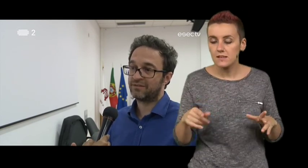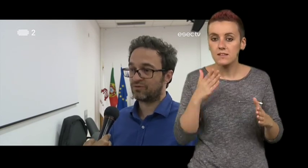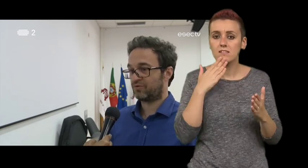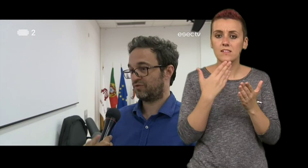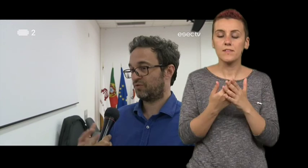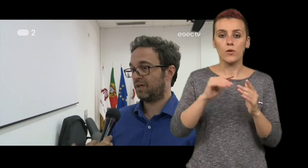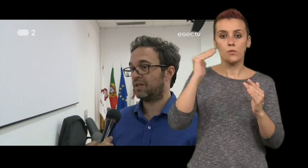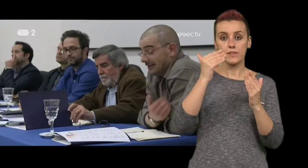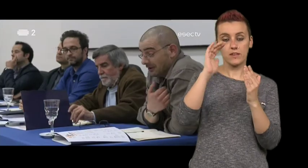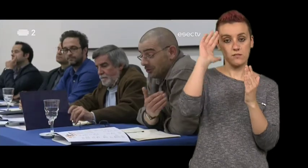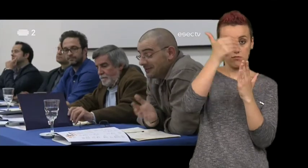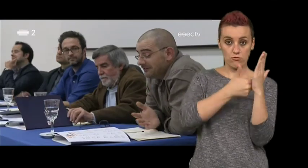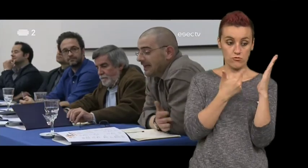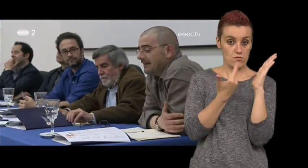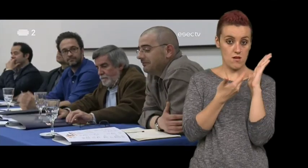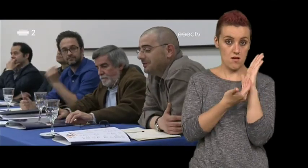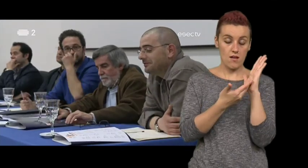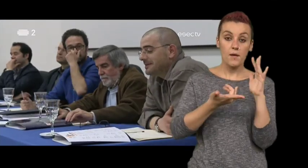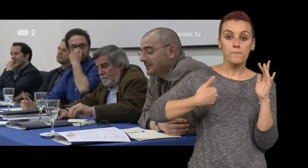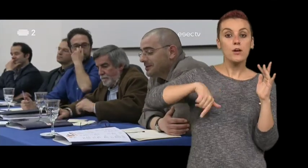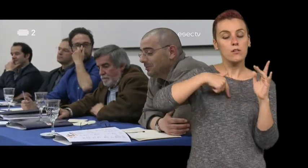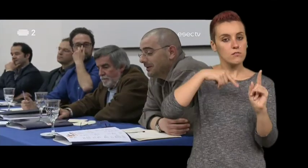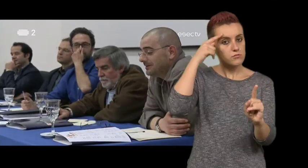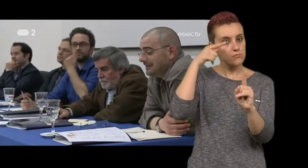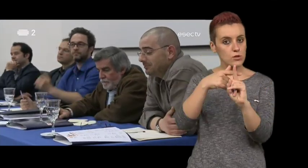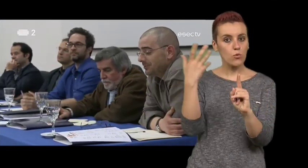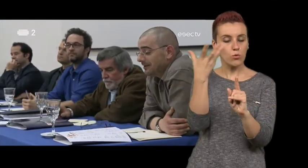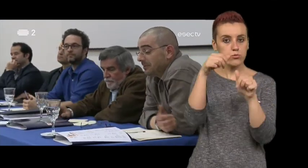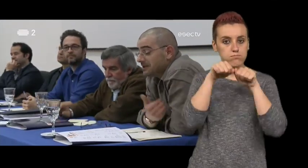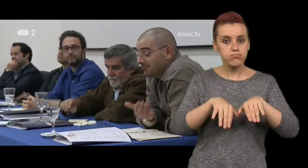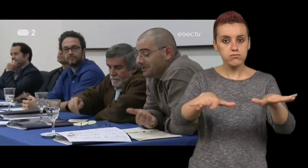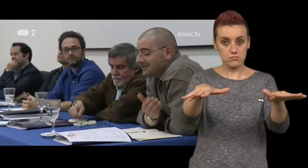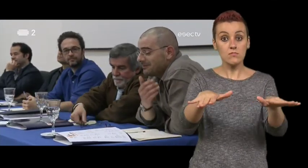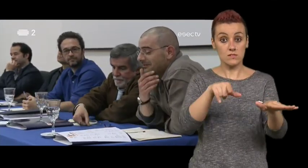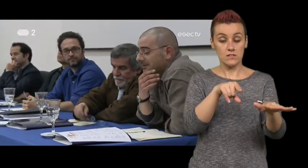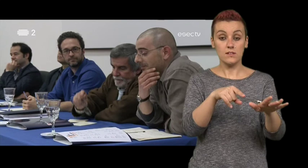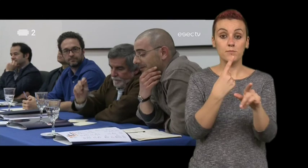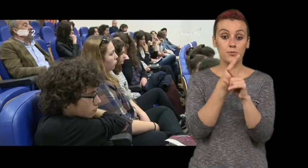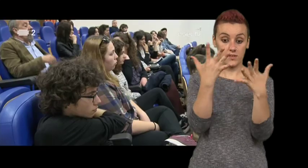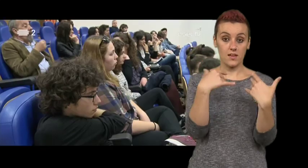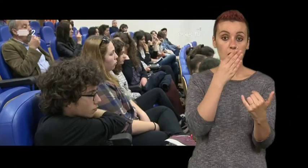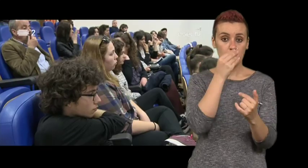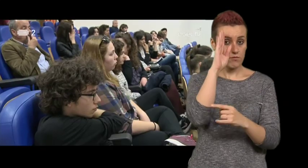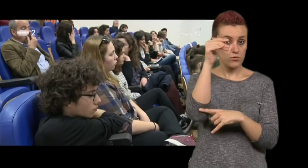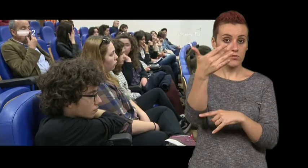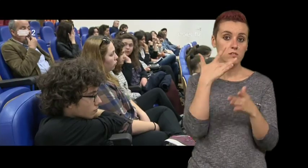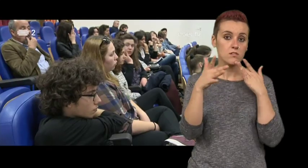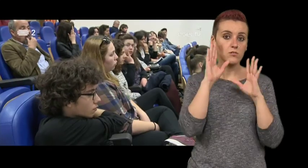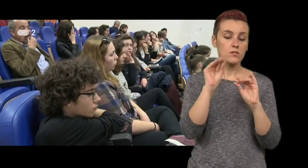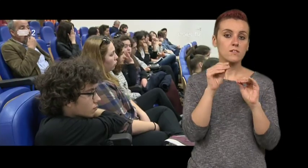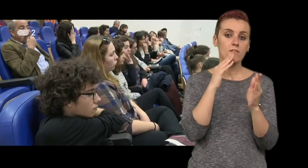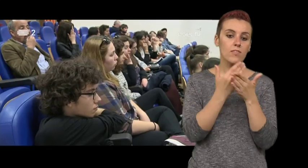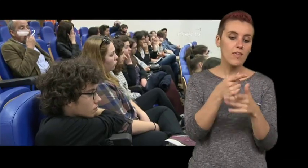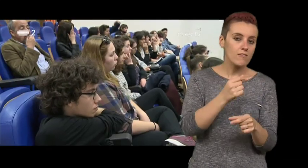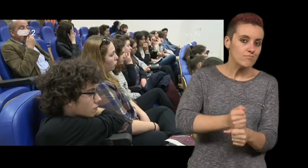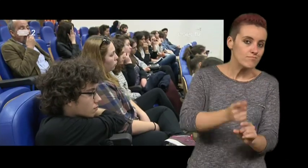um garante constitucional, mas também nós, como agentes culturais ou futuros, que serão estes alunos de teatro e educação,